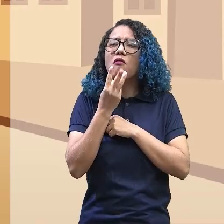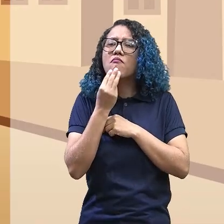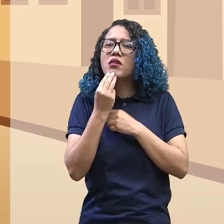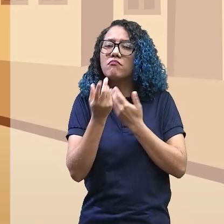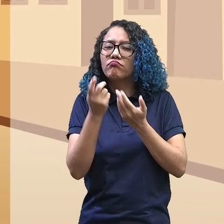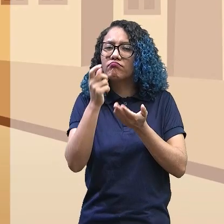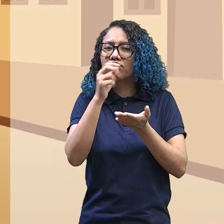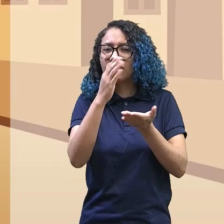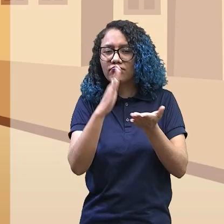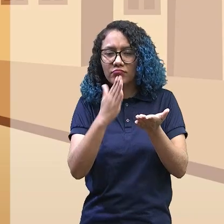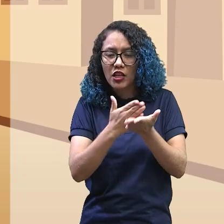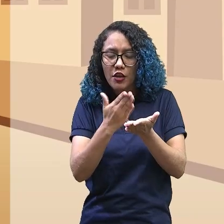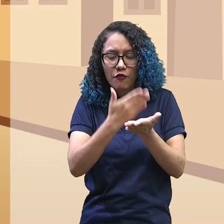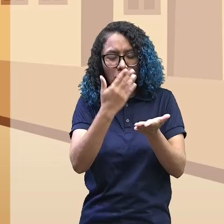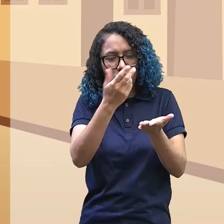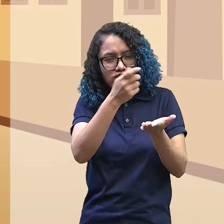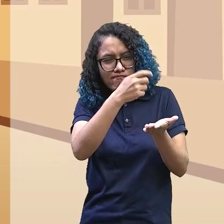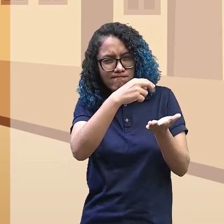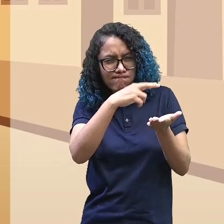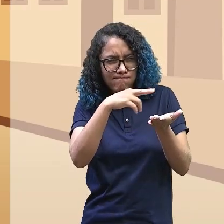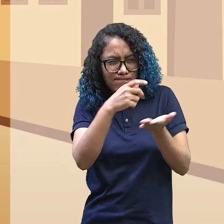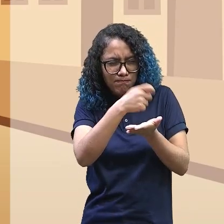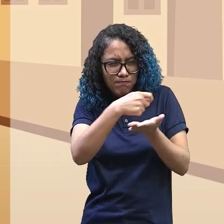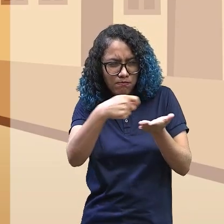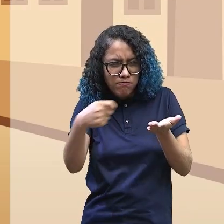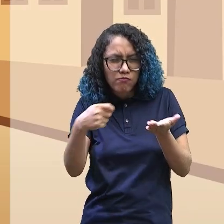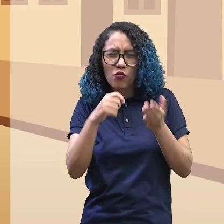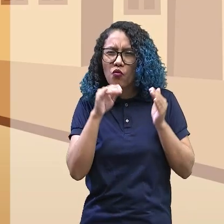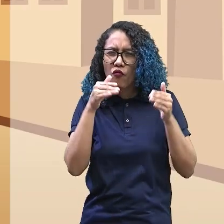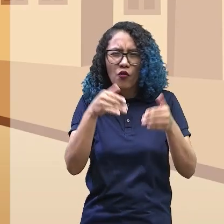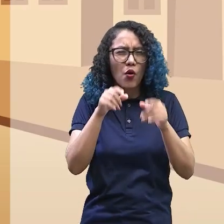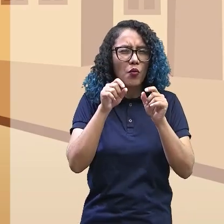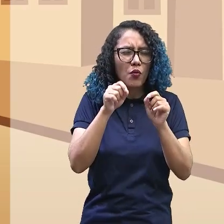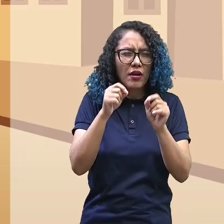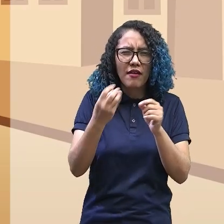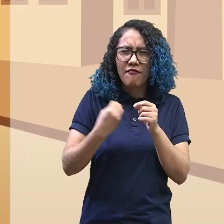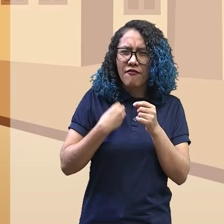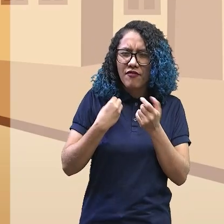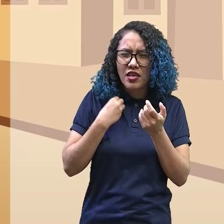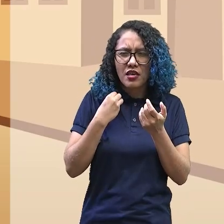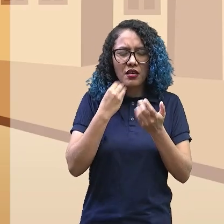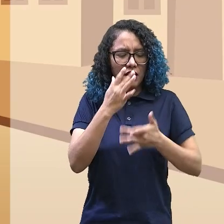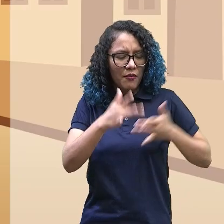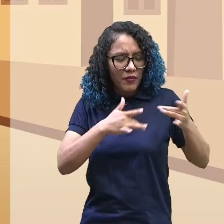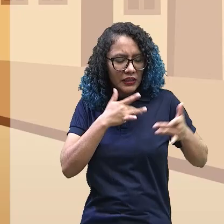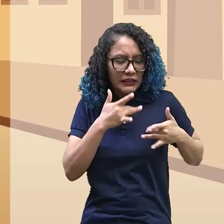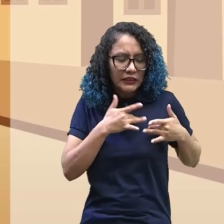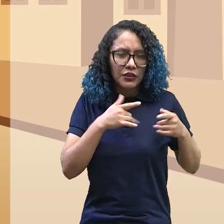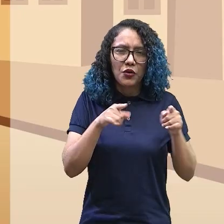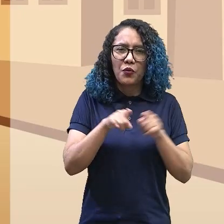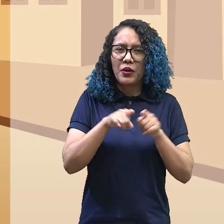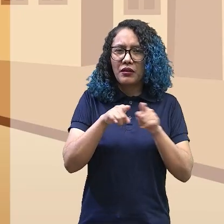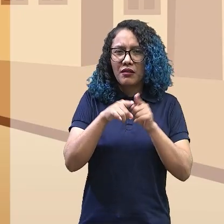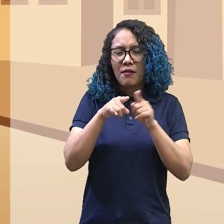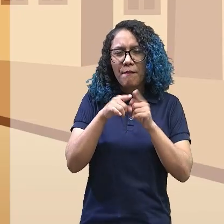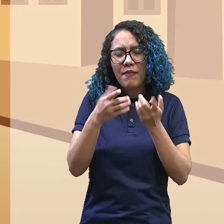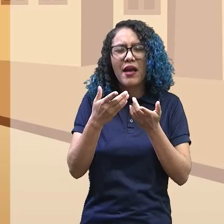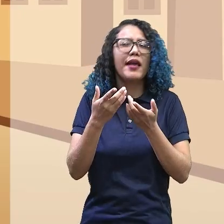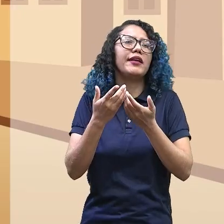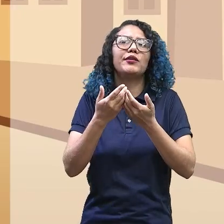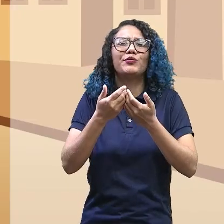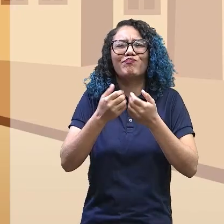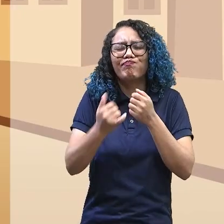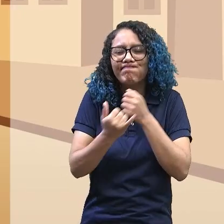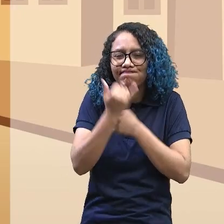Cartomante, um conto que nos conduz pelas teias do destino, da paixão e da tragédia. 3 personagens